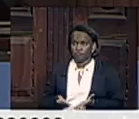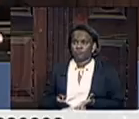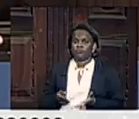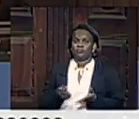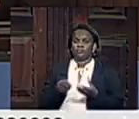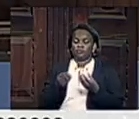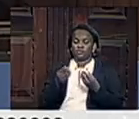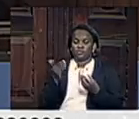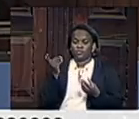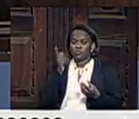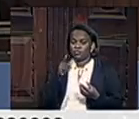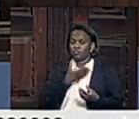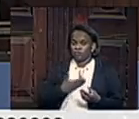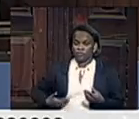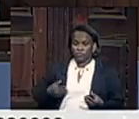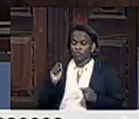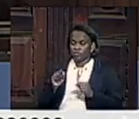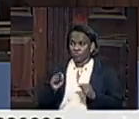o governo quer?